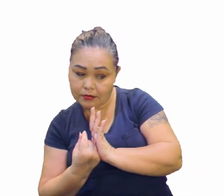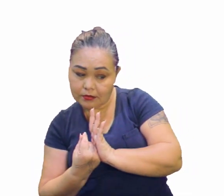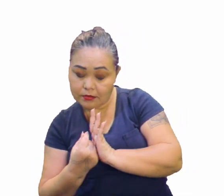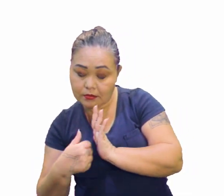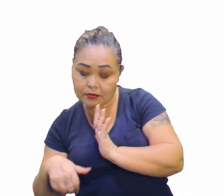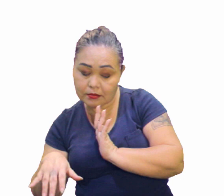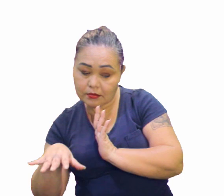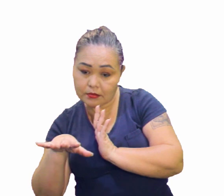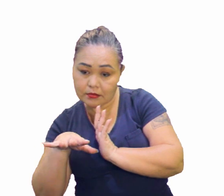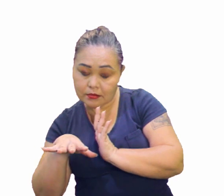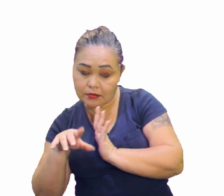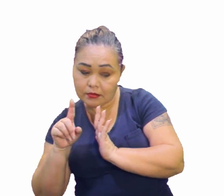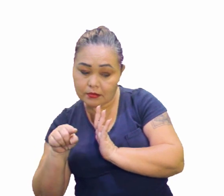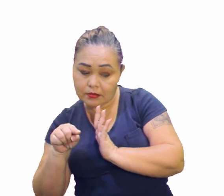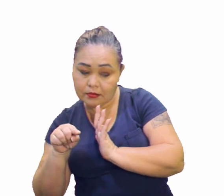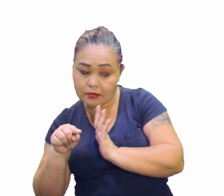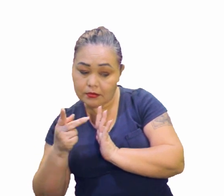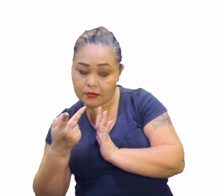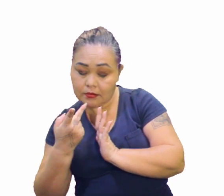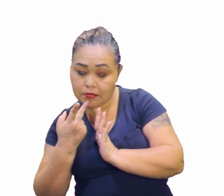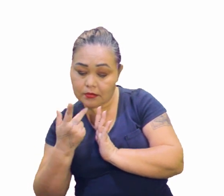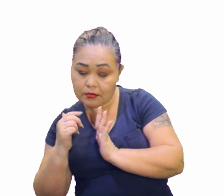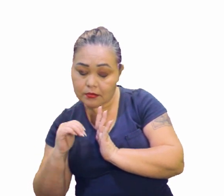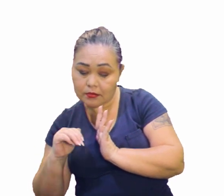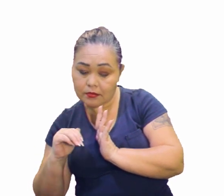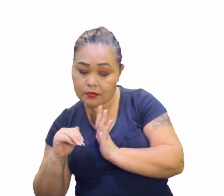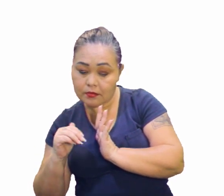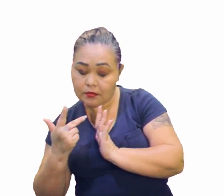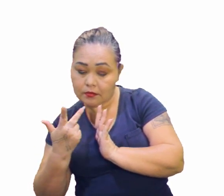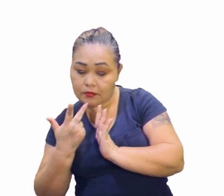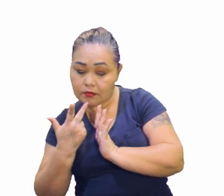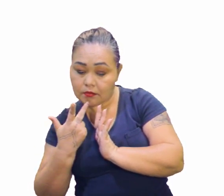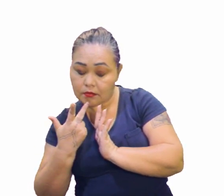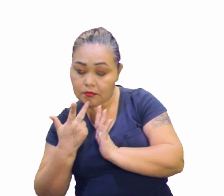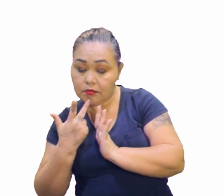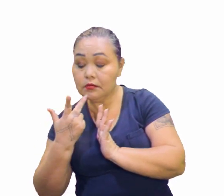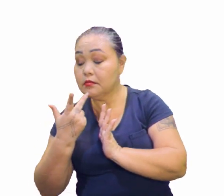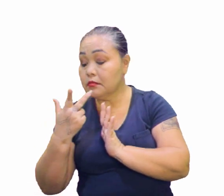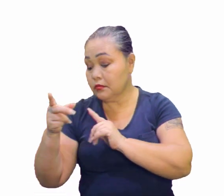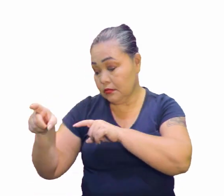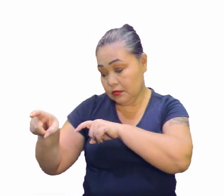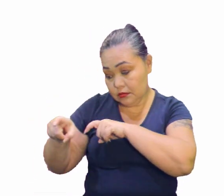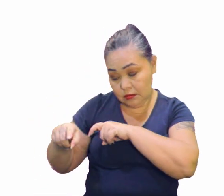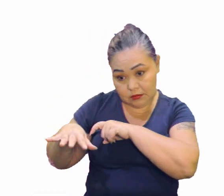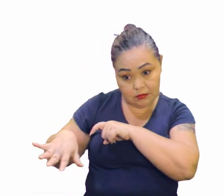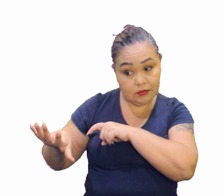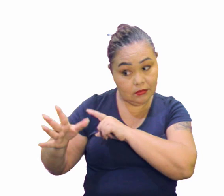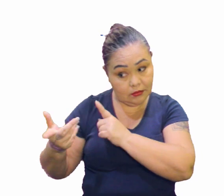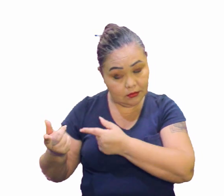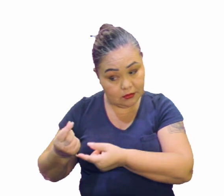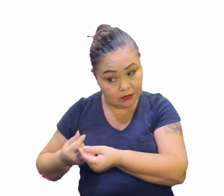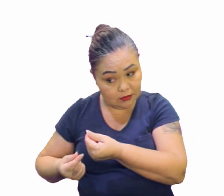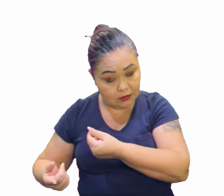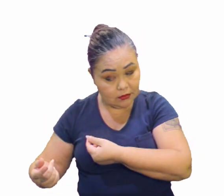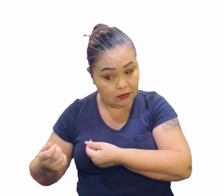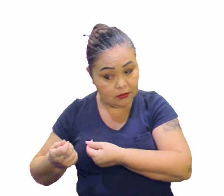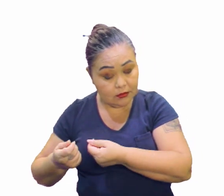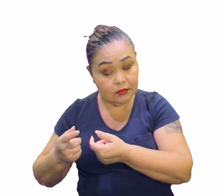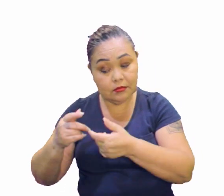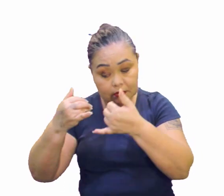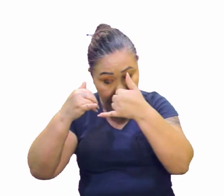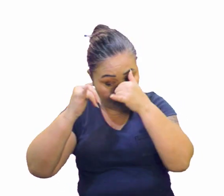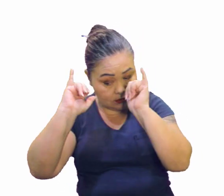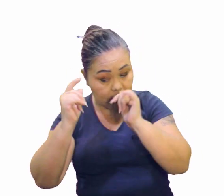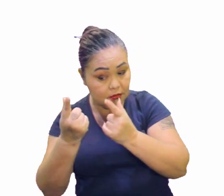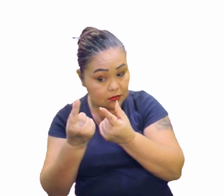um mercado que pode estar falando, a gente pode estar falando de agricultura, a gente pode estar falando de